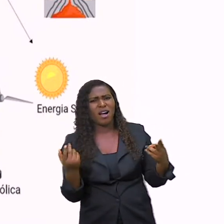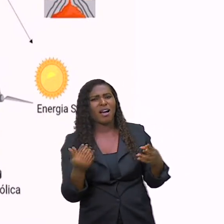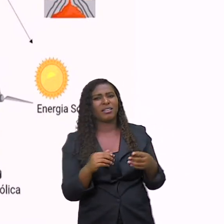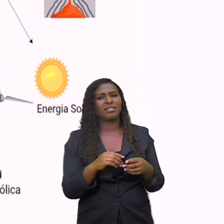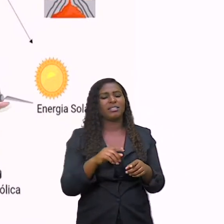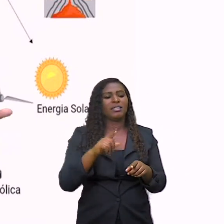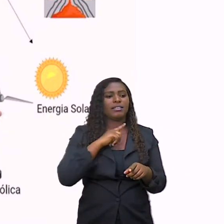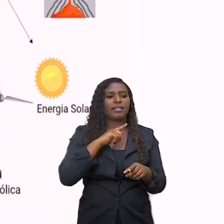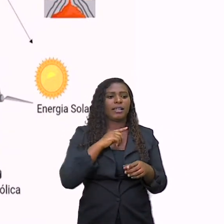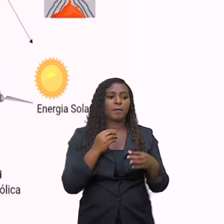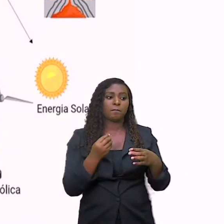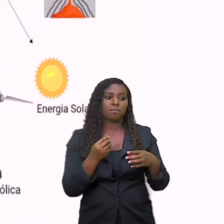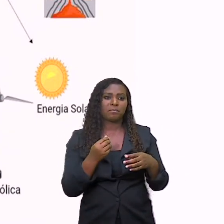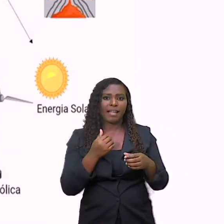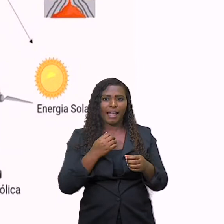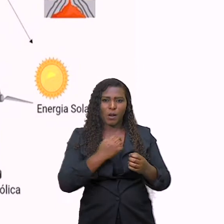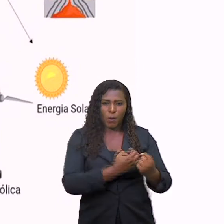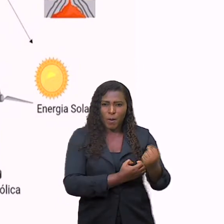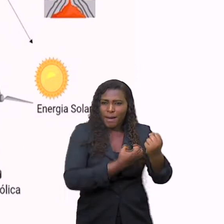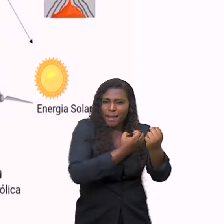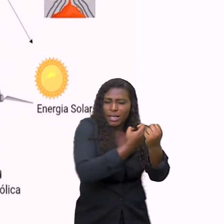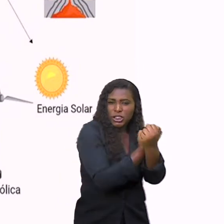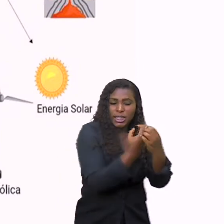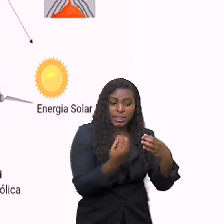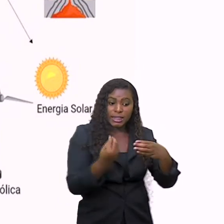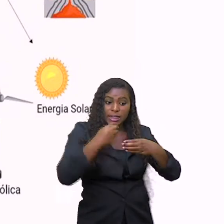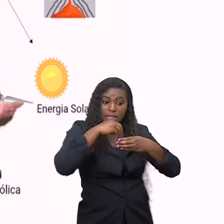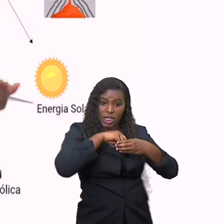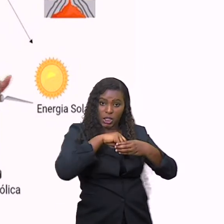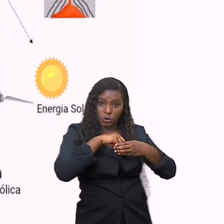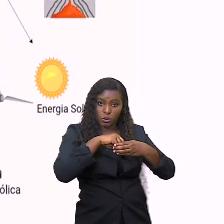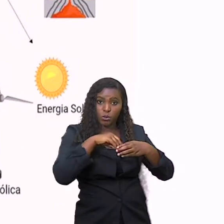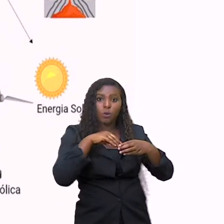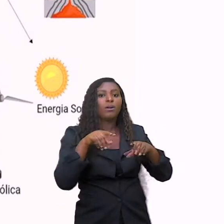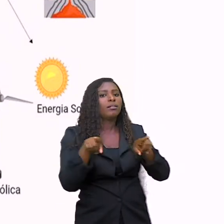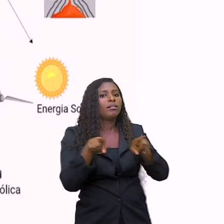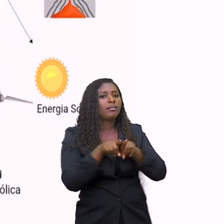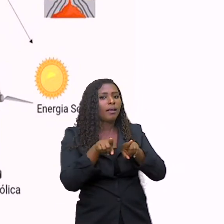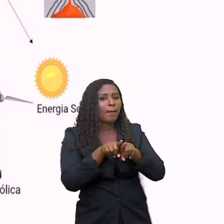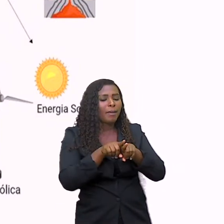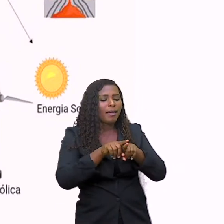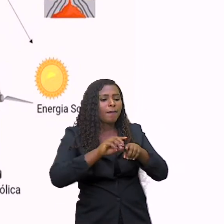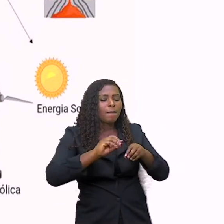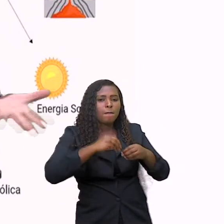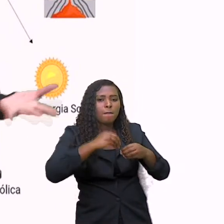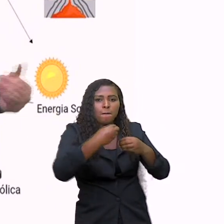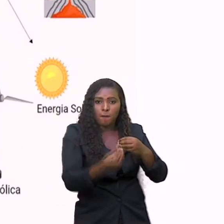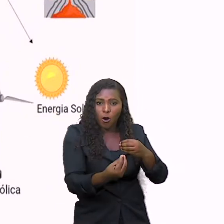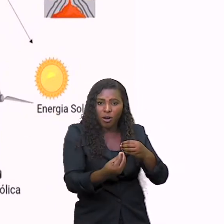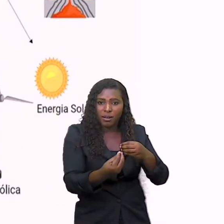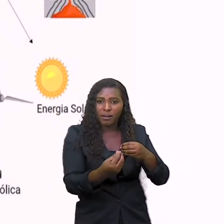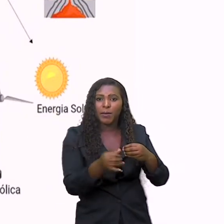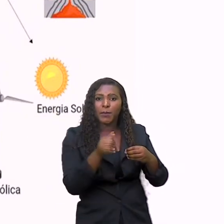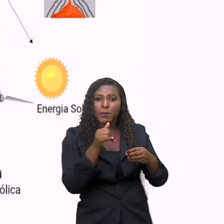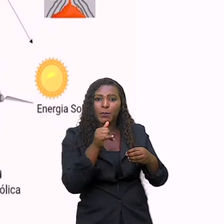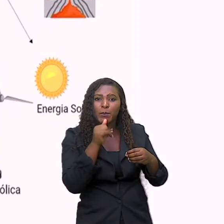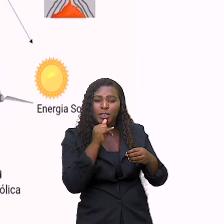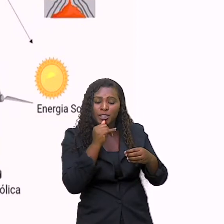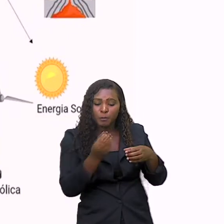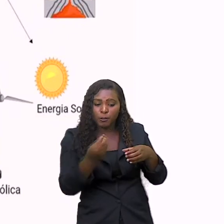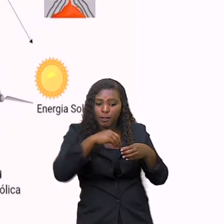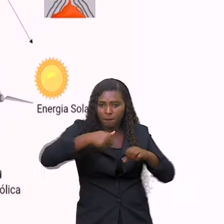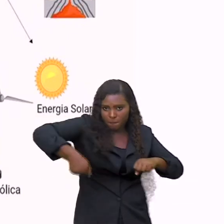interna ou uma quantidade de calor trocada entre sistemas de diferentes